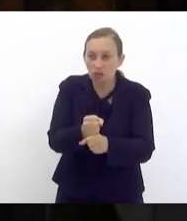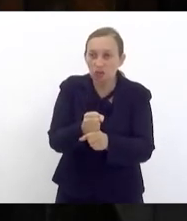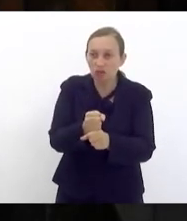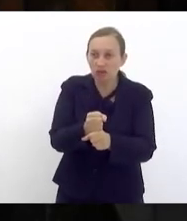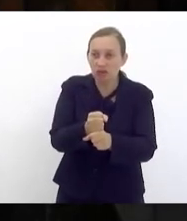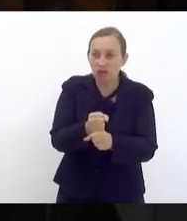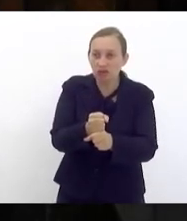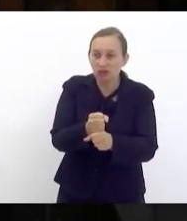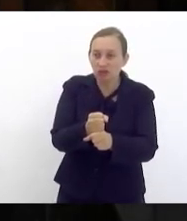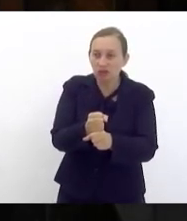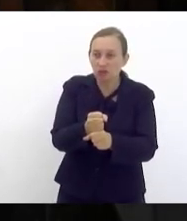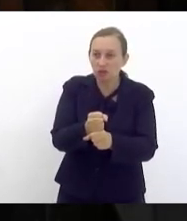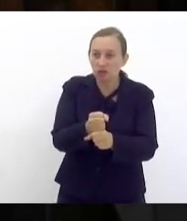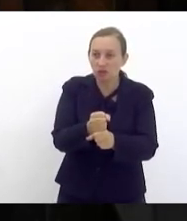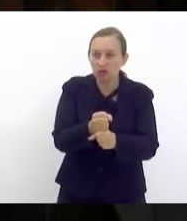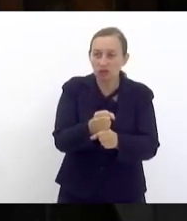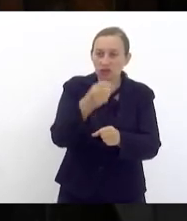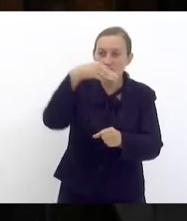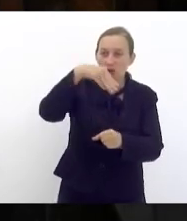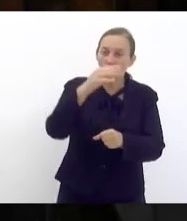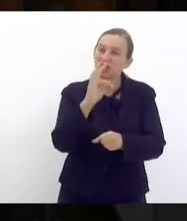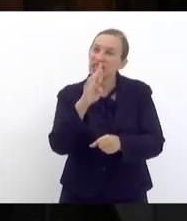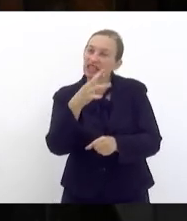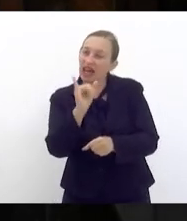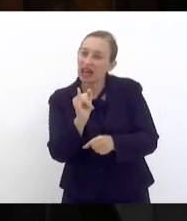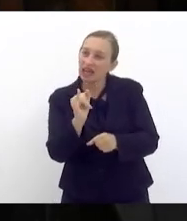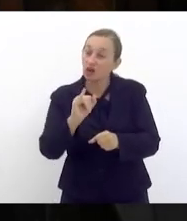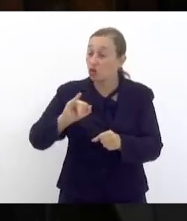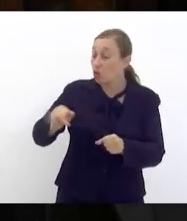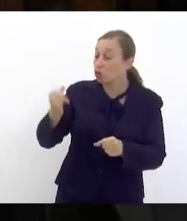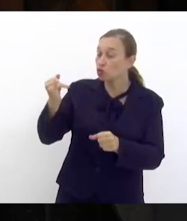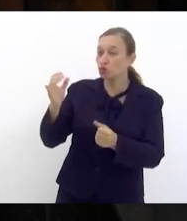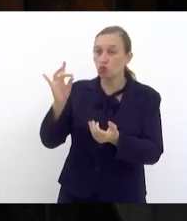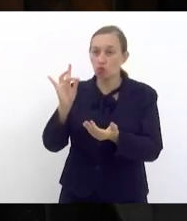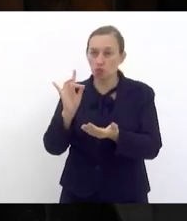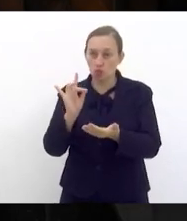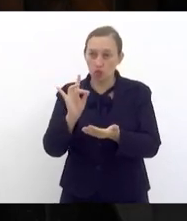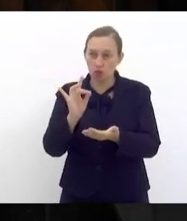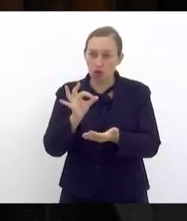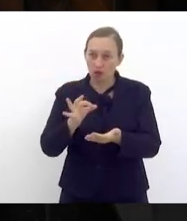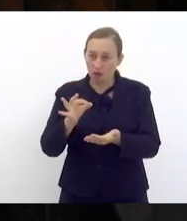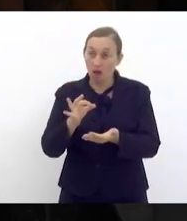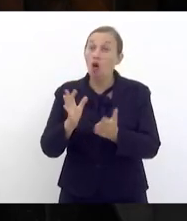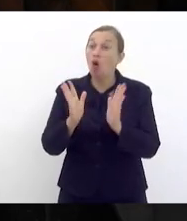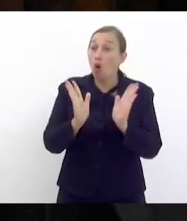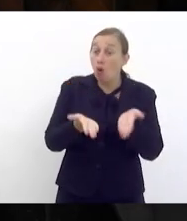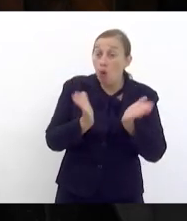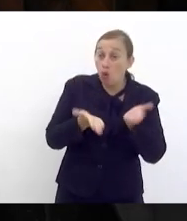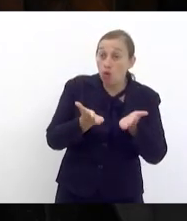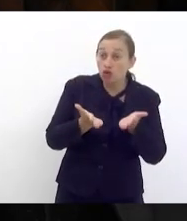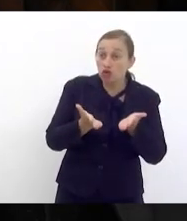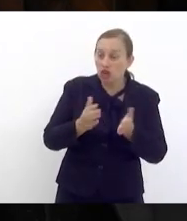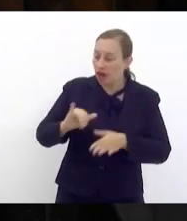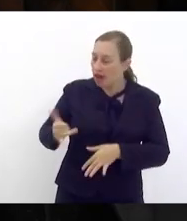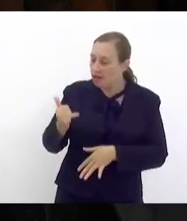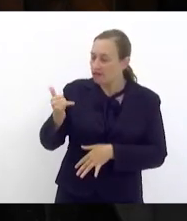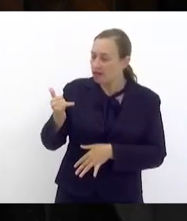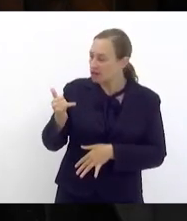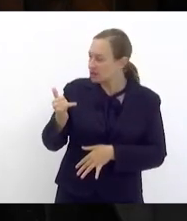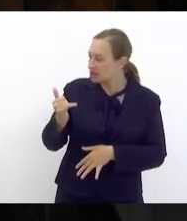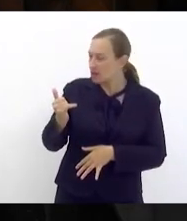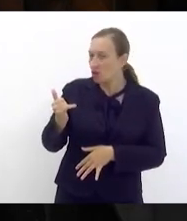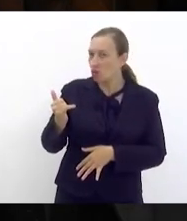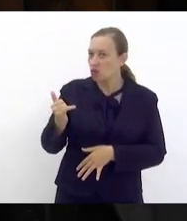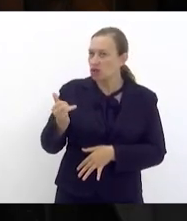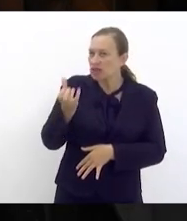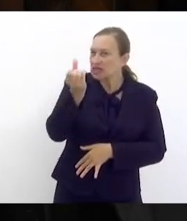da atualização monetária com o juro real. Hoje, a inflação gira em torno